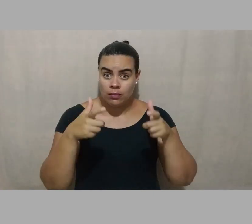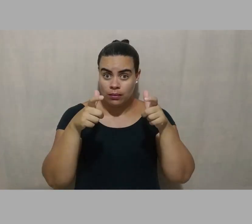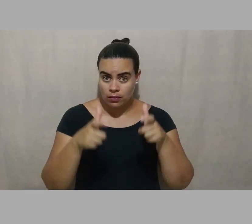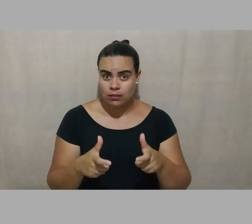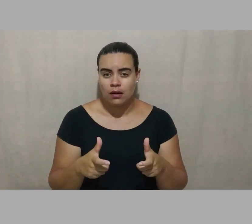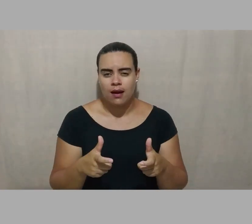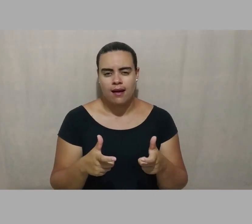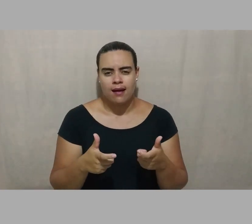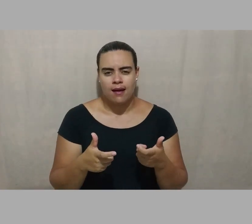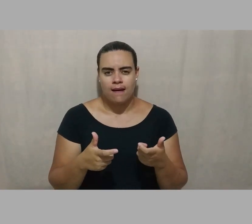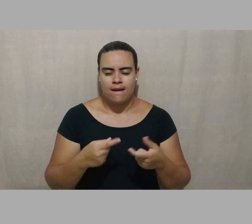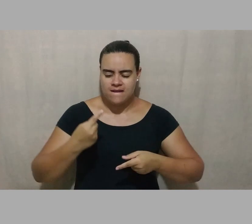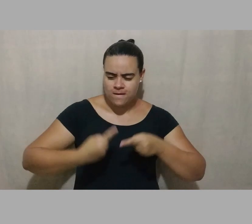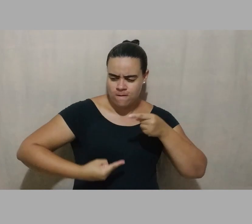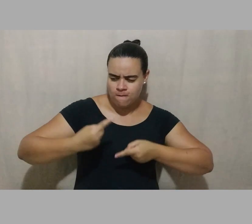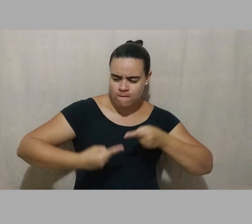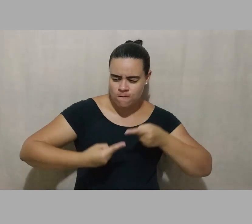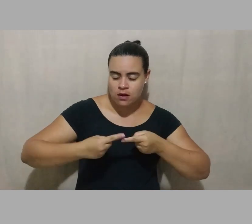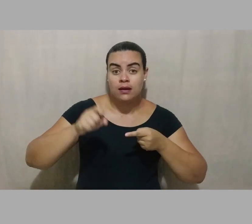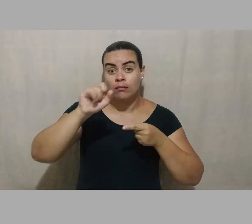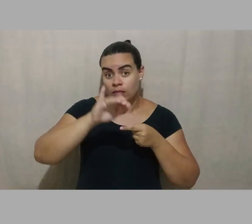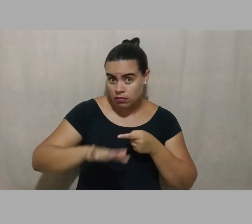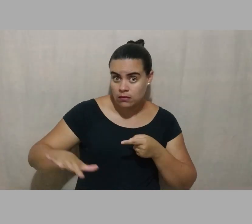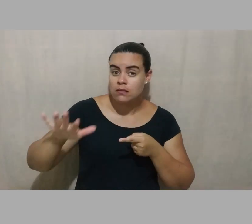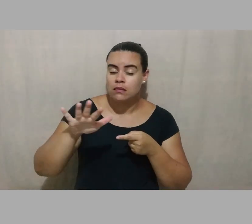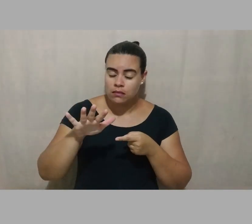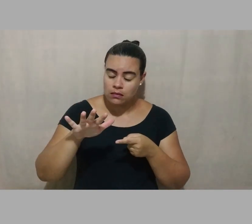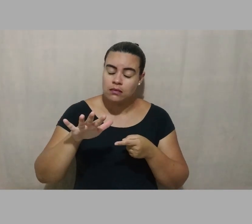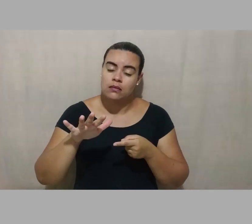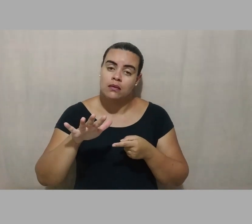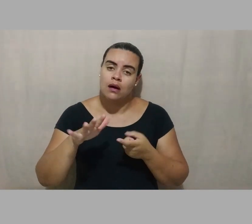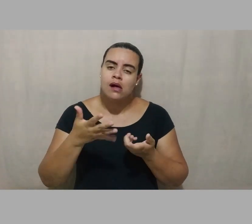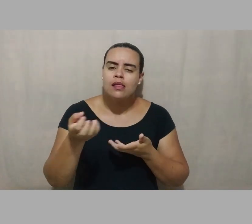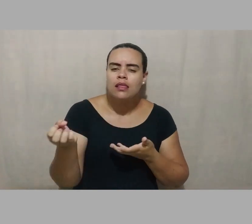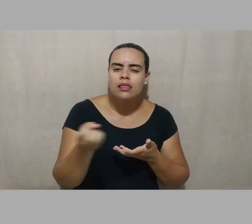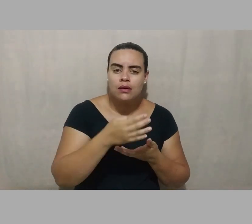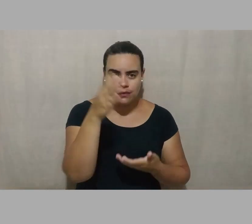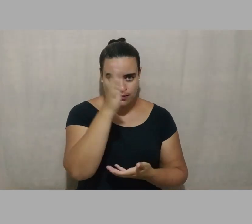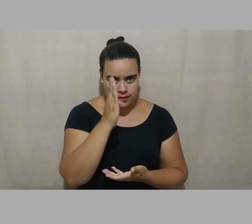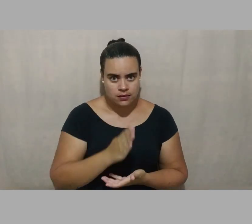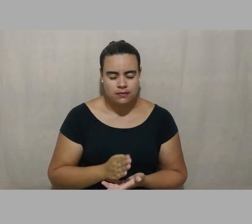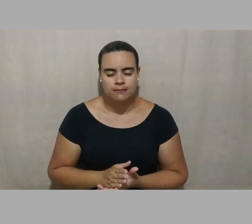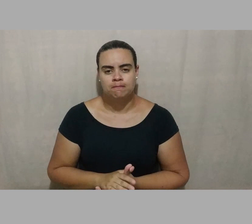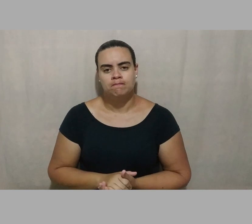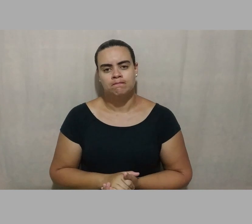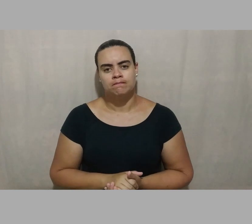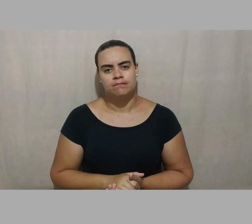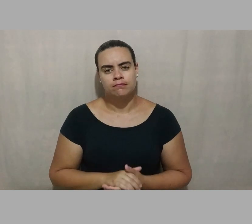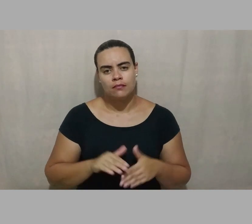um lugar de disputa imagética, né, para um novo Brasil,